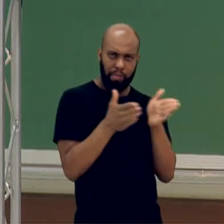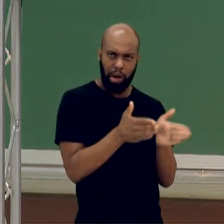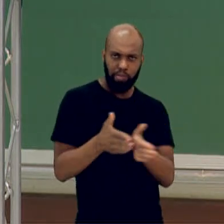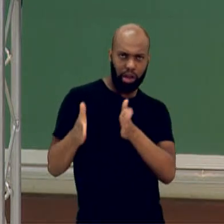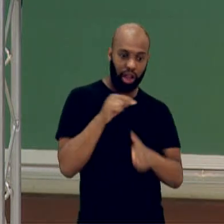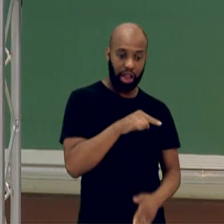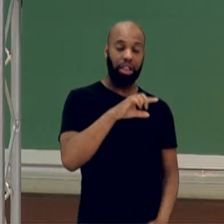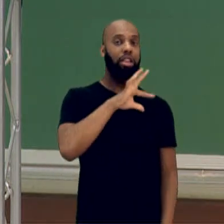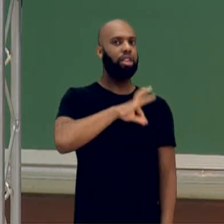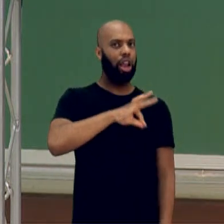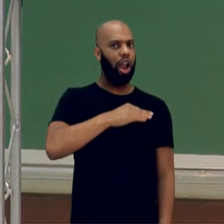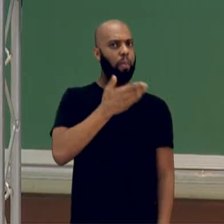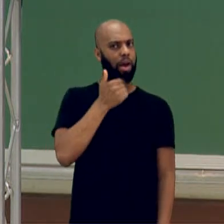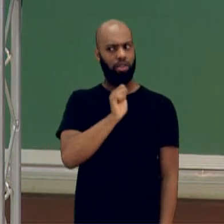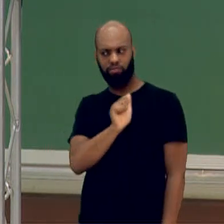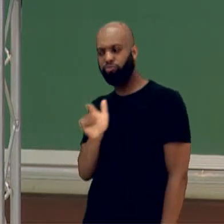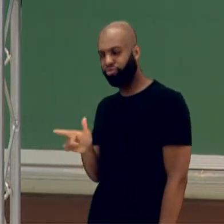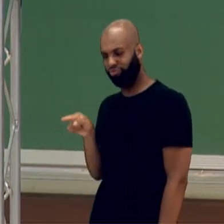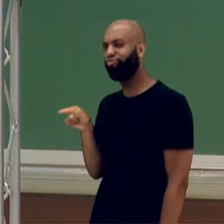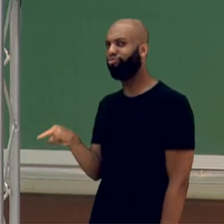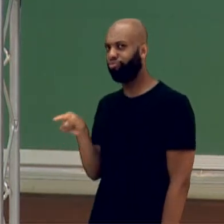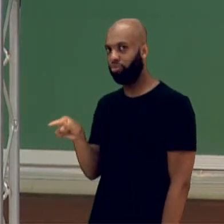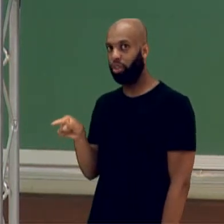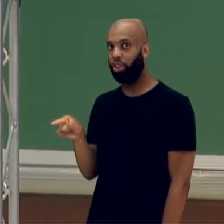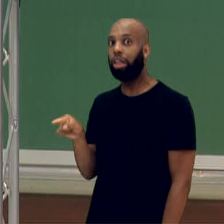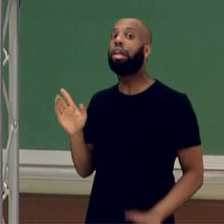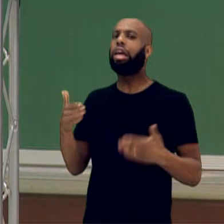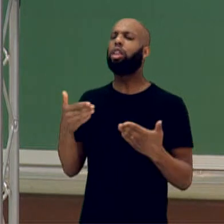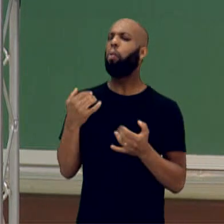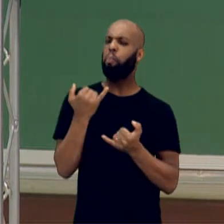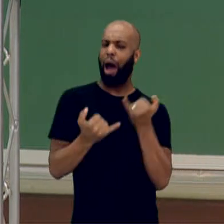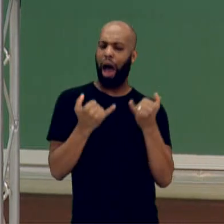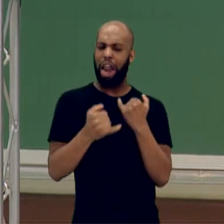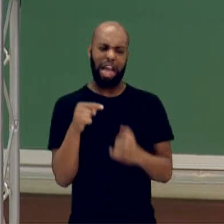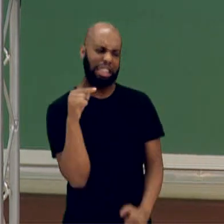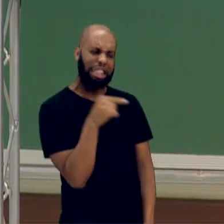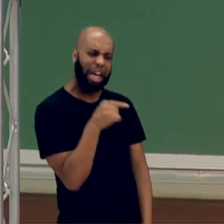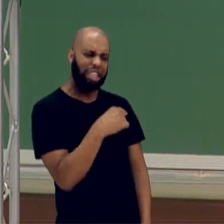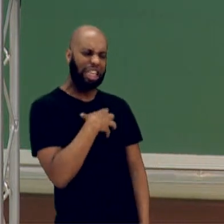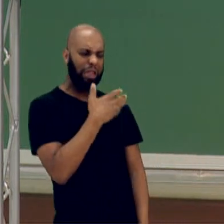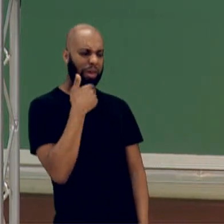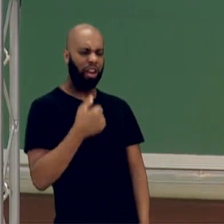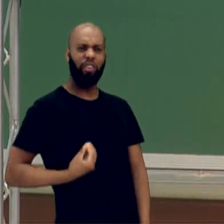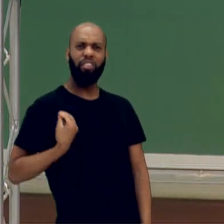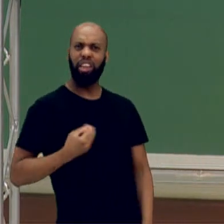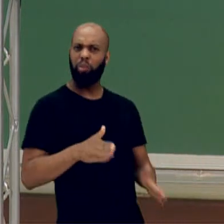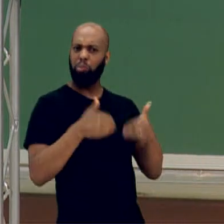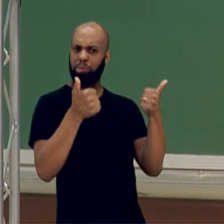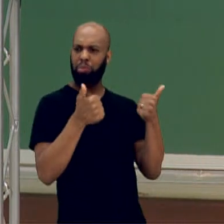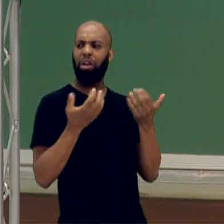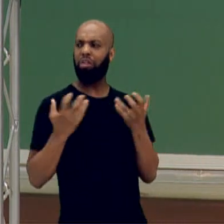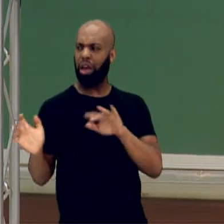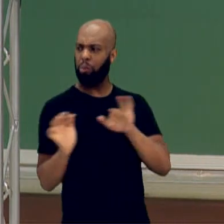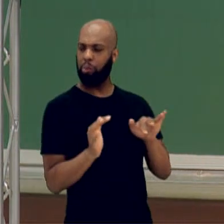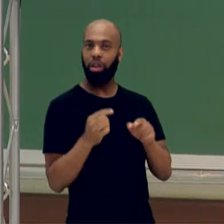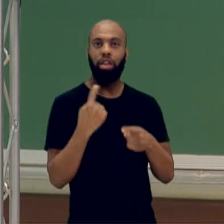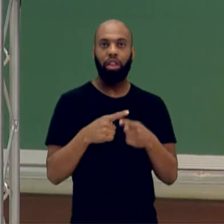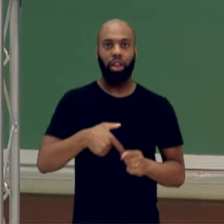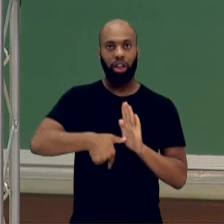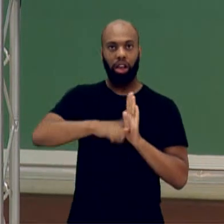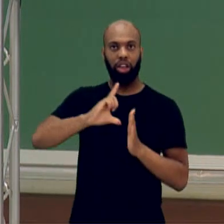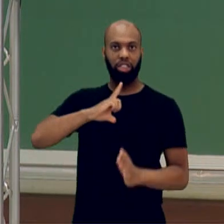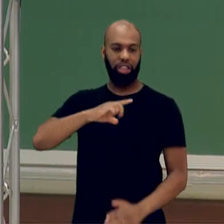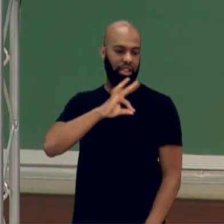tem salários melhores, que dá uma ideia de uma condição melhor de vida, as pessoas que estavam ali ganhando